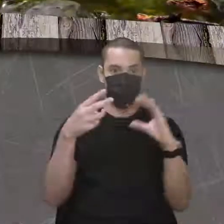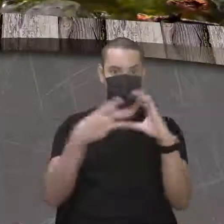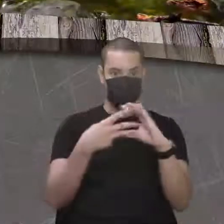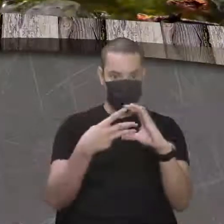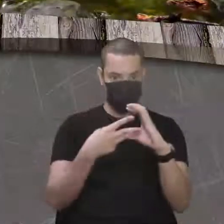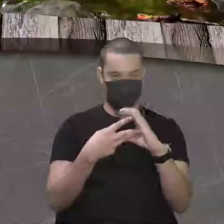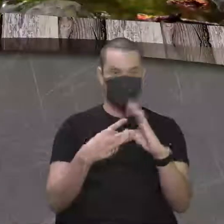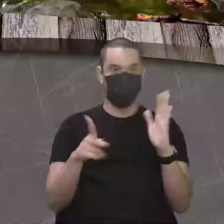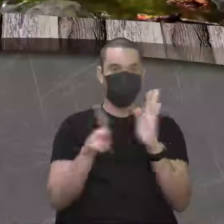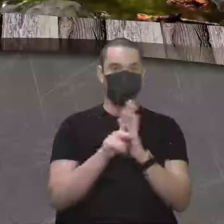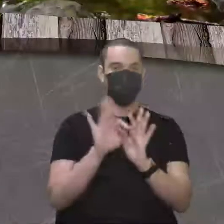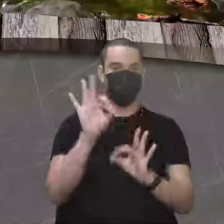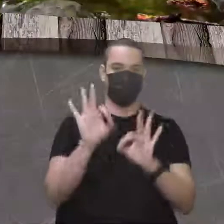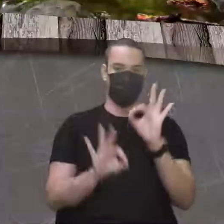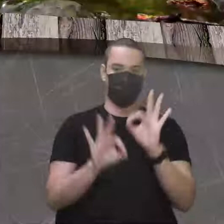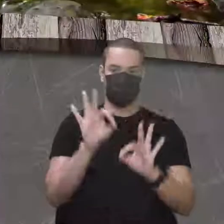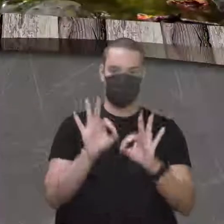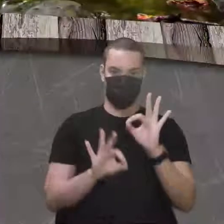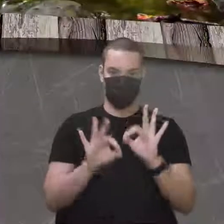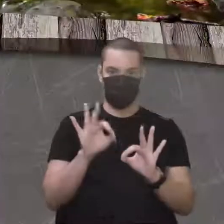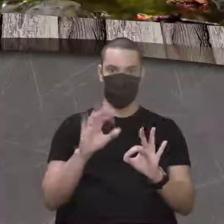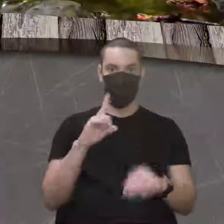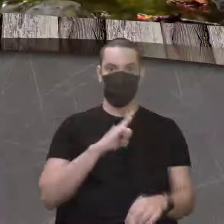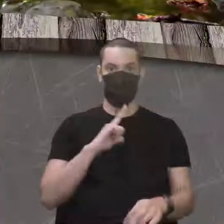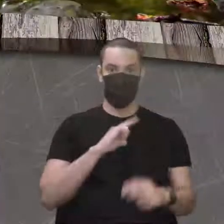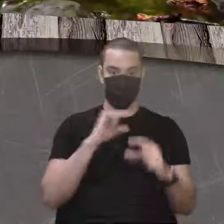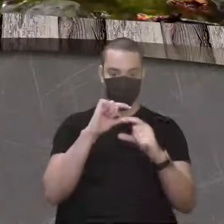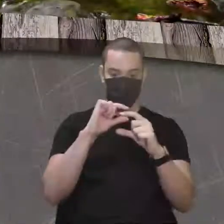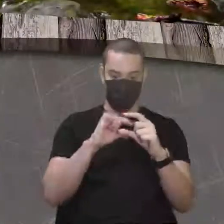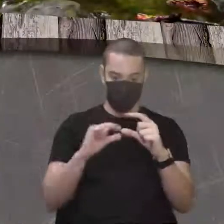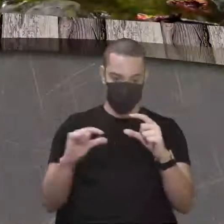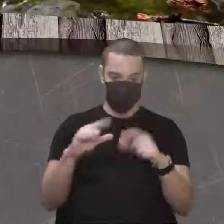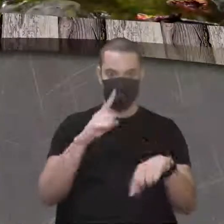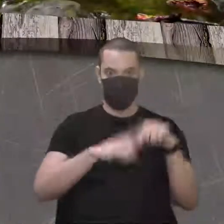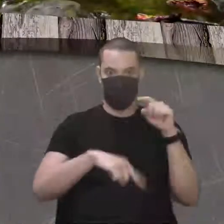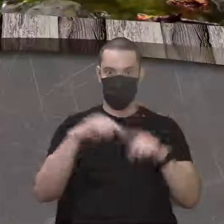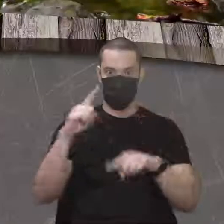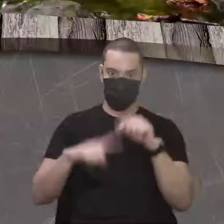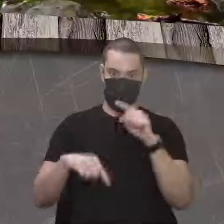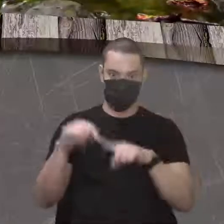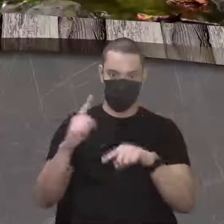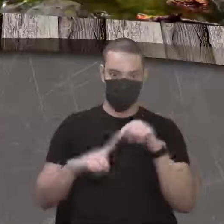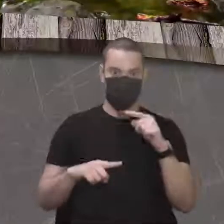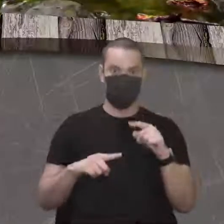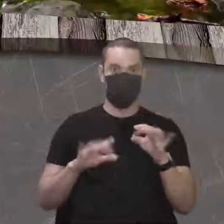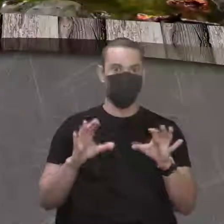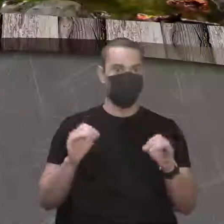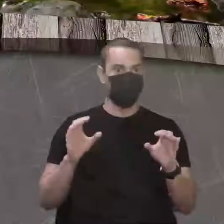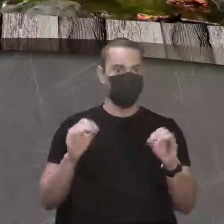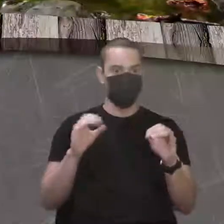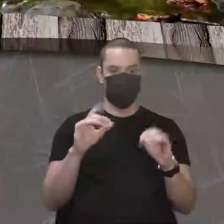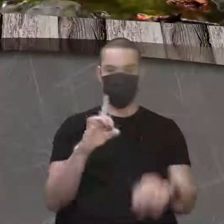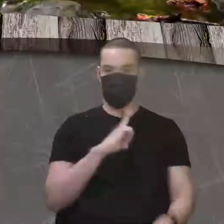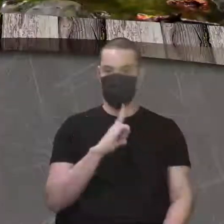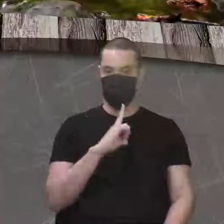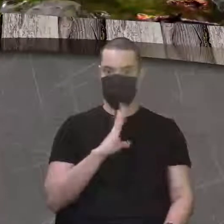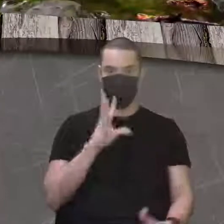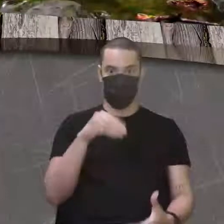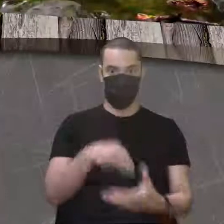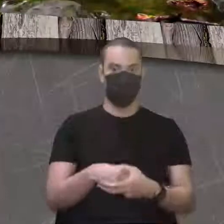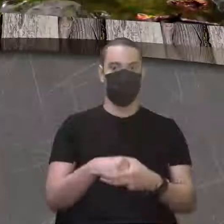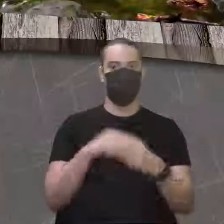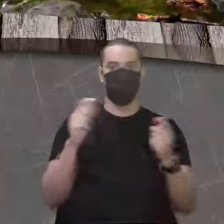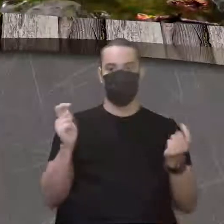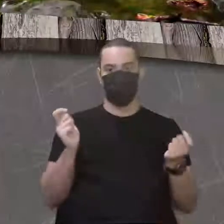organismo programado, né? E ficou trechozinho, pedaço de material, a bactéria que estiver ali no ambiente, ó,